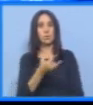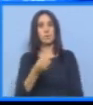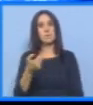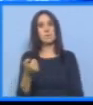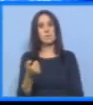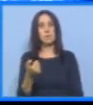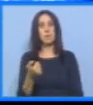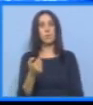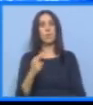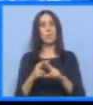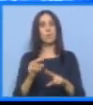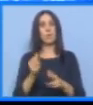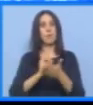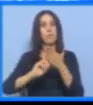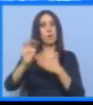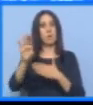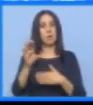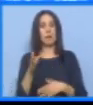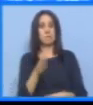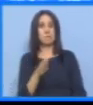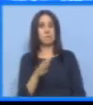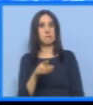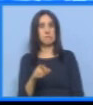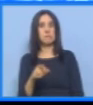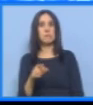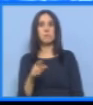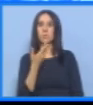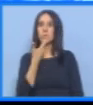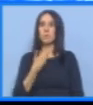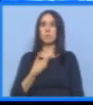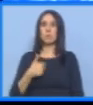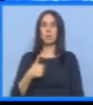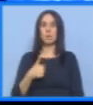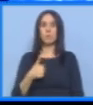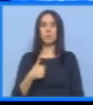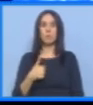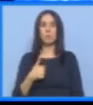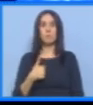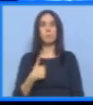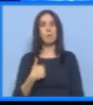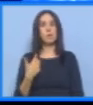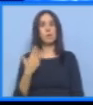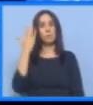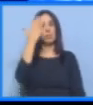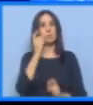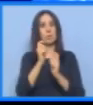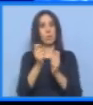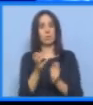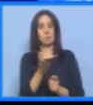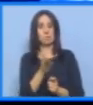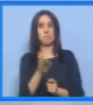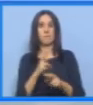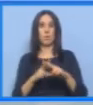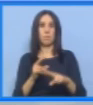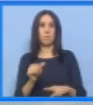foi enviado para Roma. E foi nessa altura que eu fui solicitado para ser postulador nesta fase de